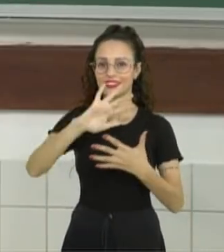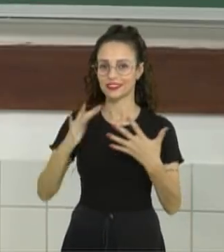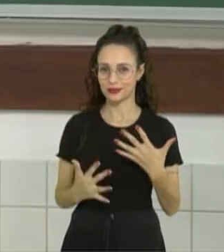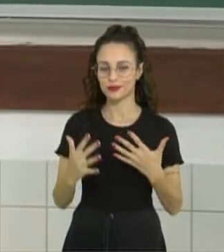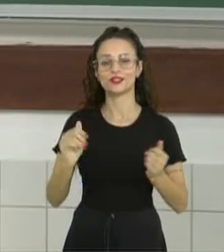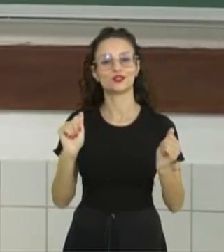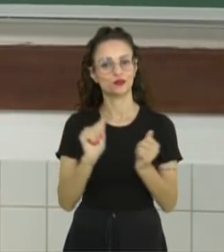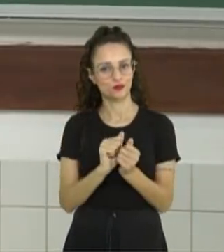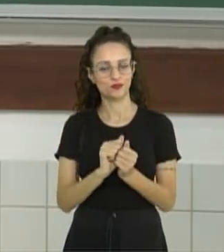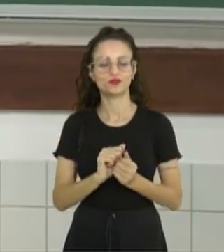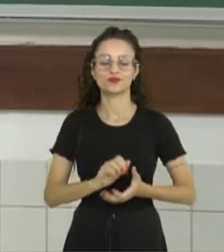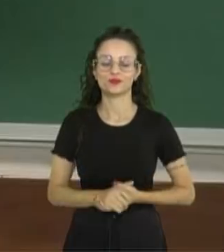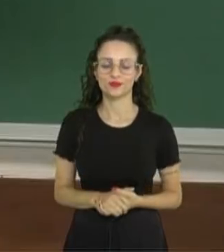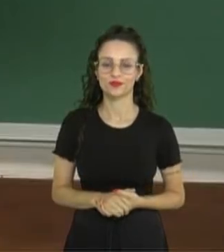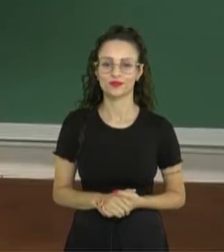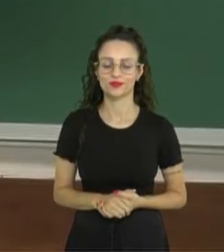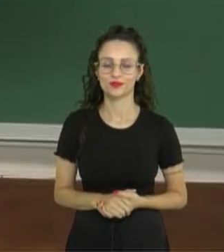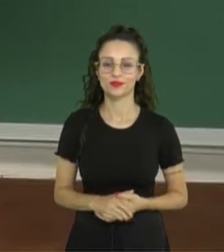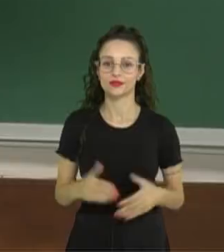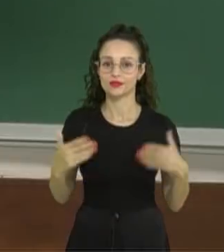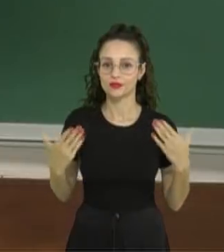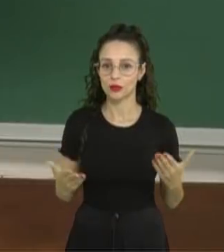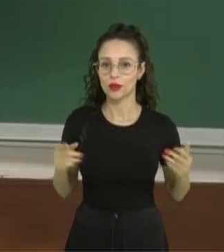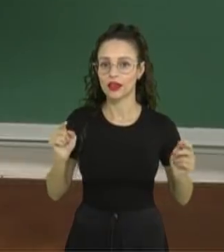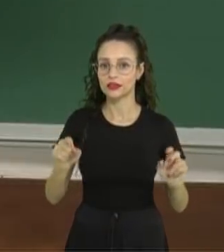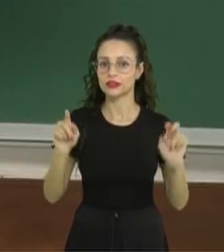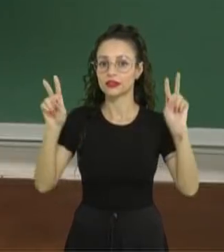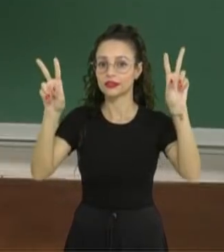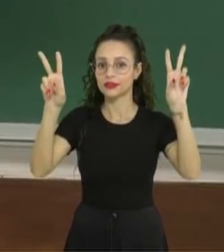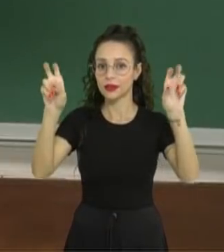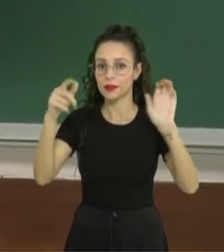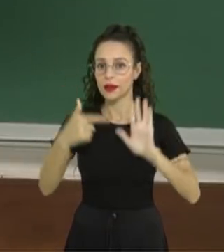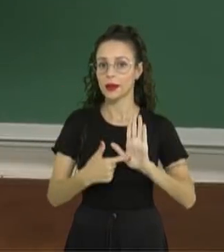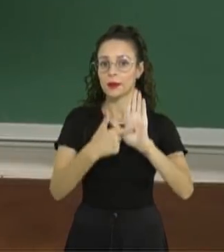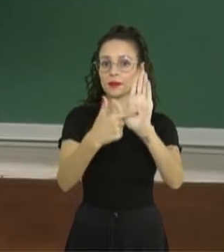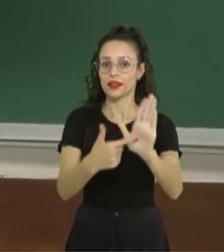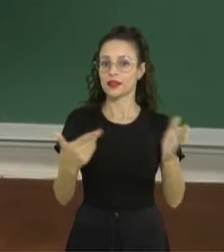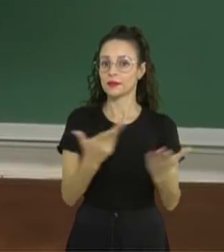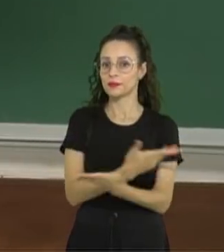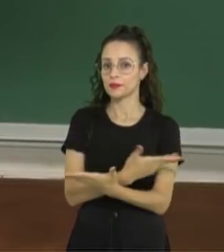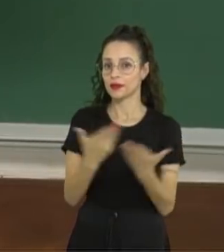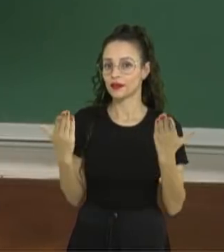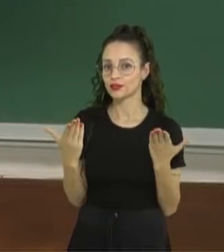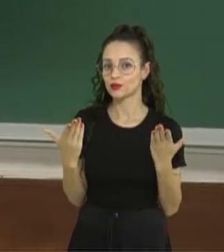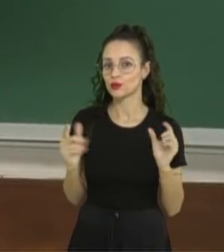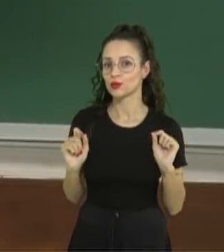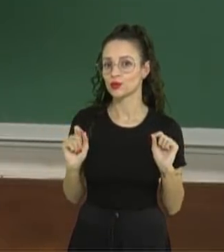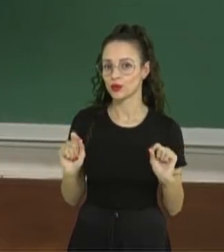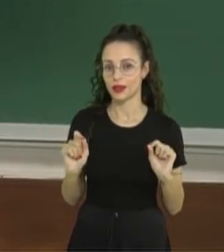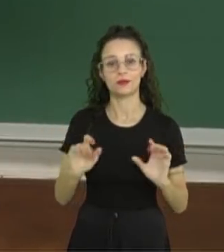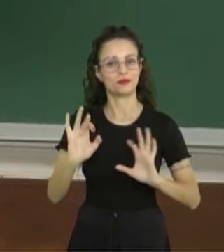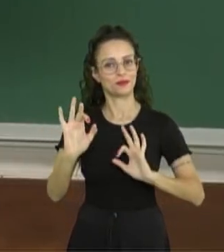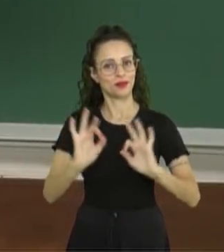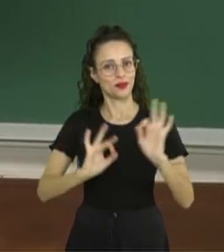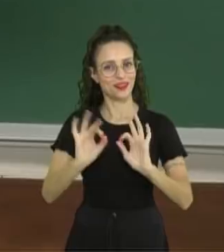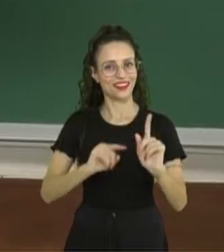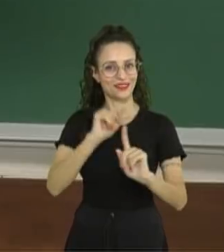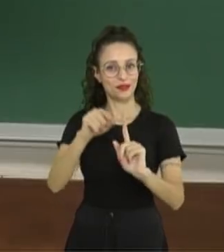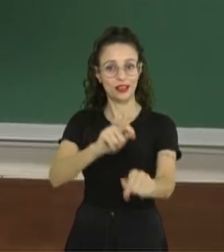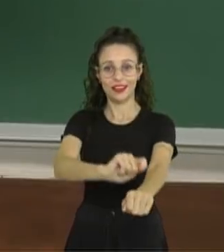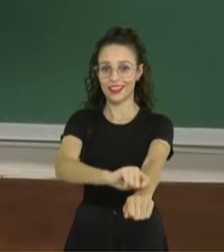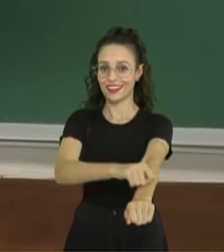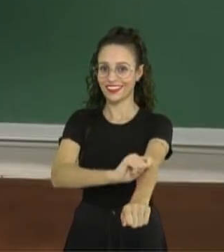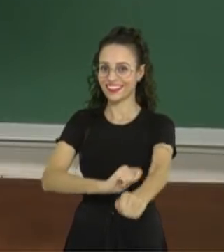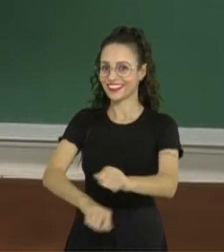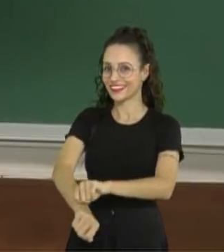Libras conosco. E nesse tema nós vamos apresentar para vocês agora os objetivos da nossa aula. Se preparem, dobrem as mangas,